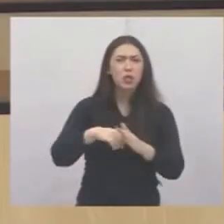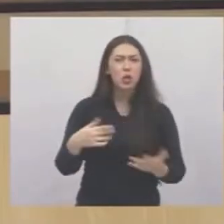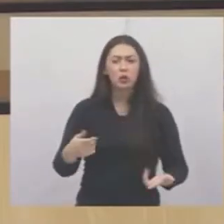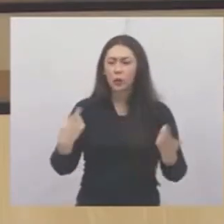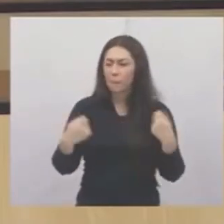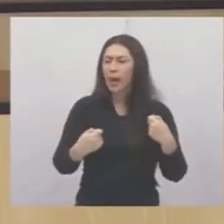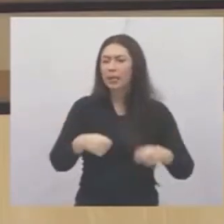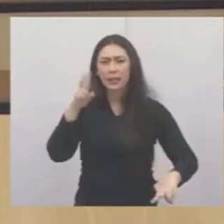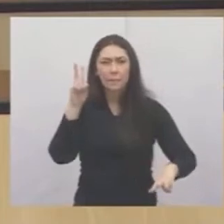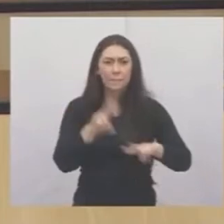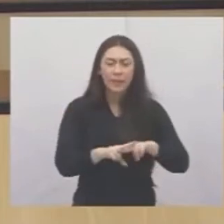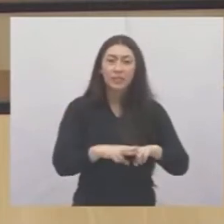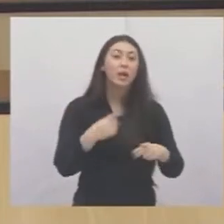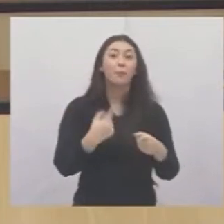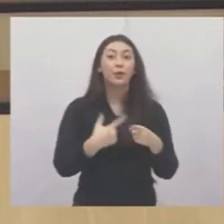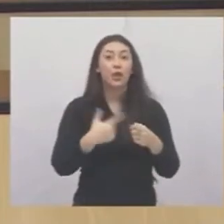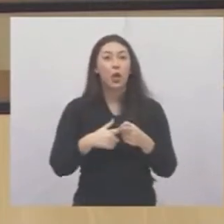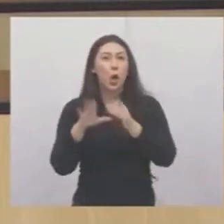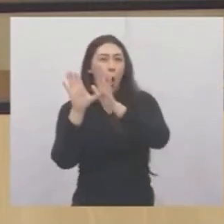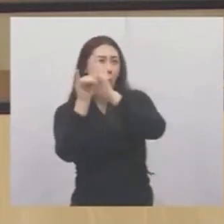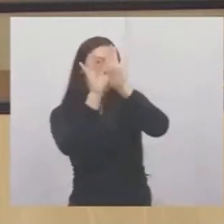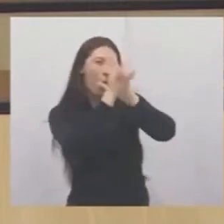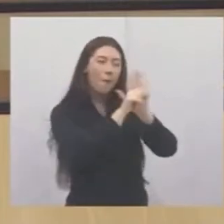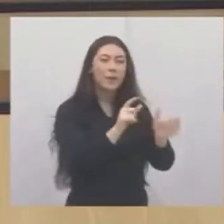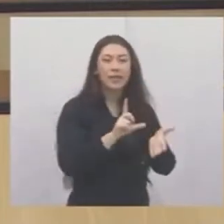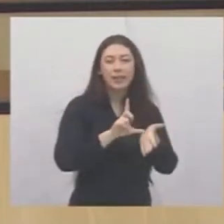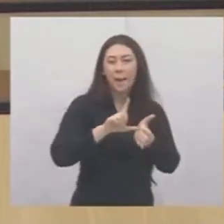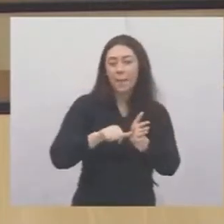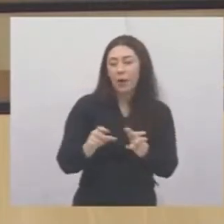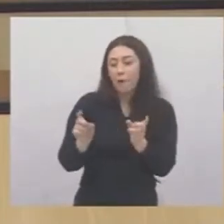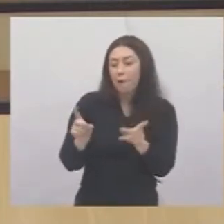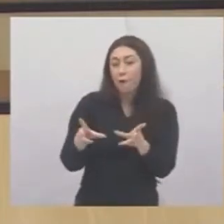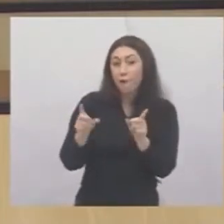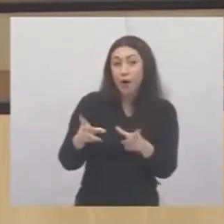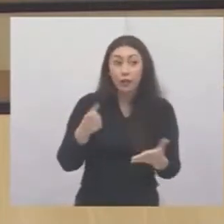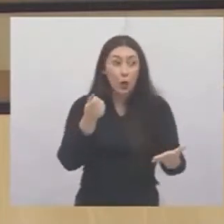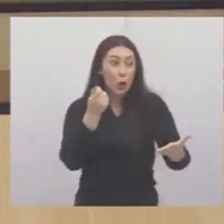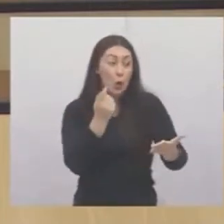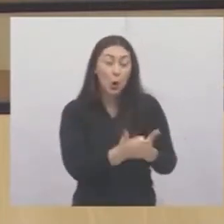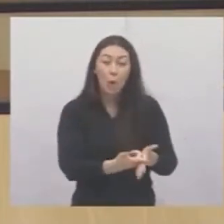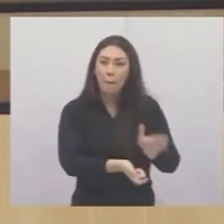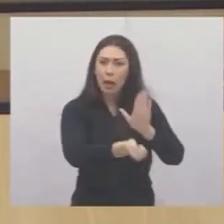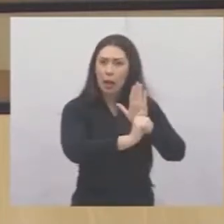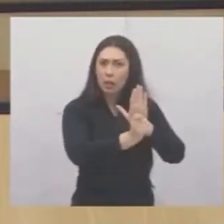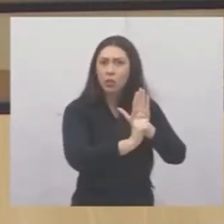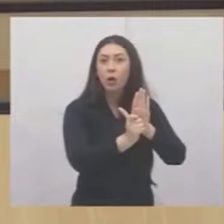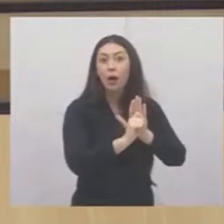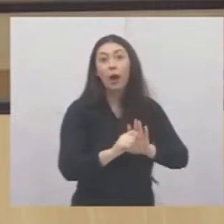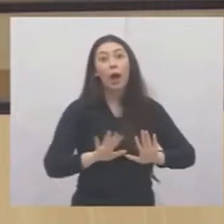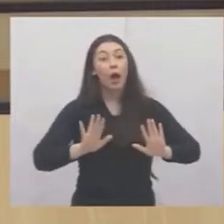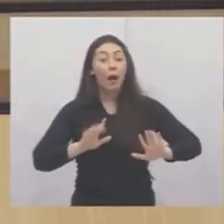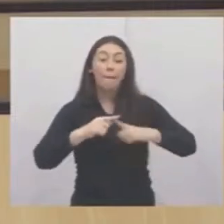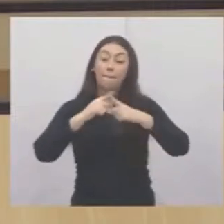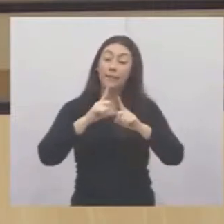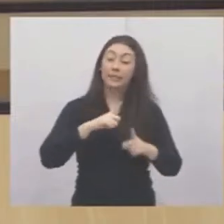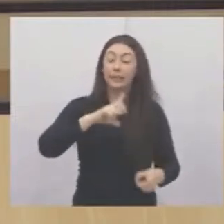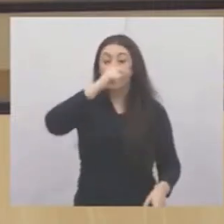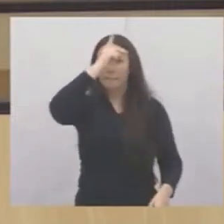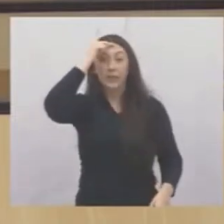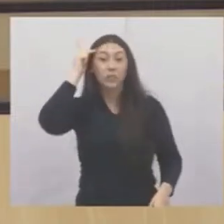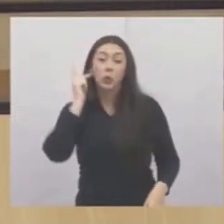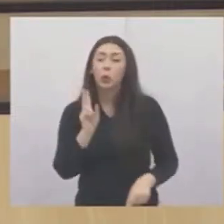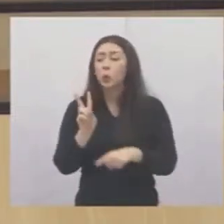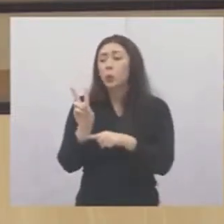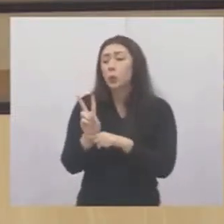para poder vender, para usar droga, isso é absurdo. E tem aqueles ainda que defendem tais